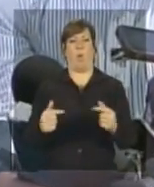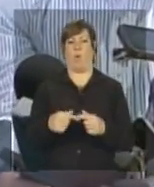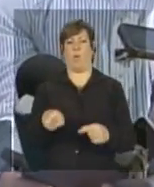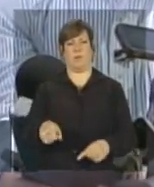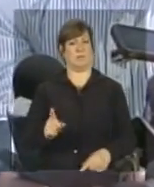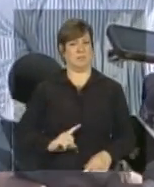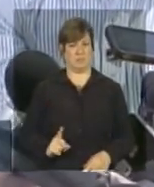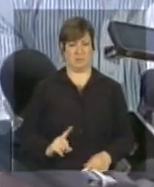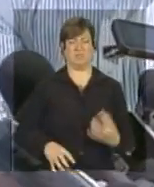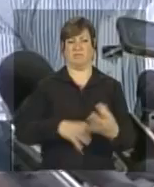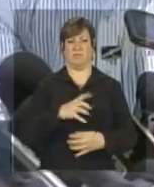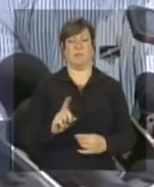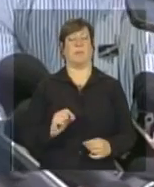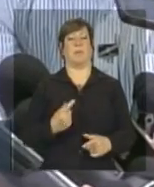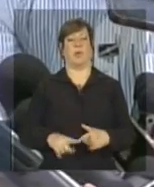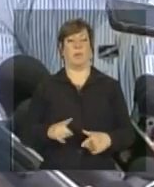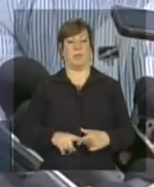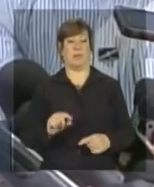isso. Acho que